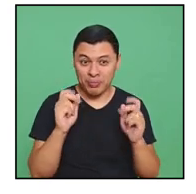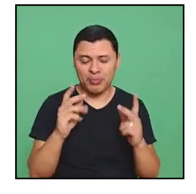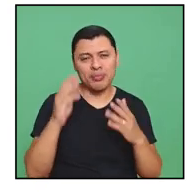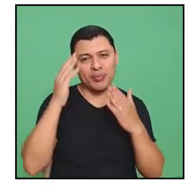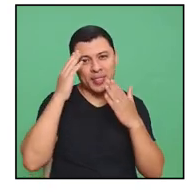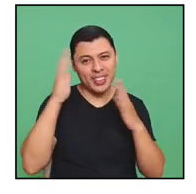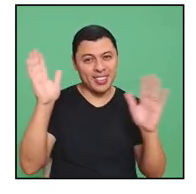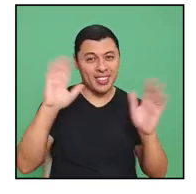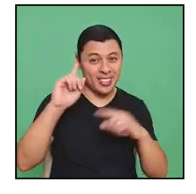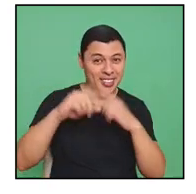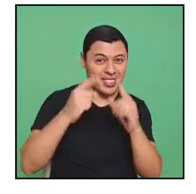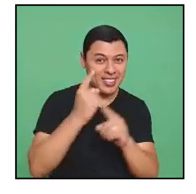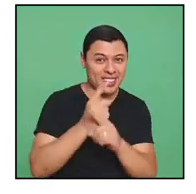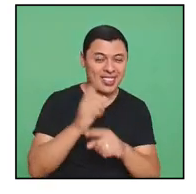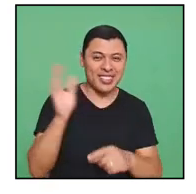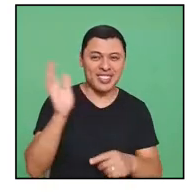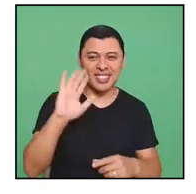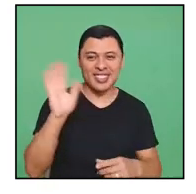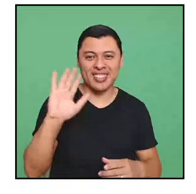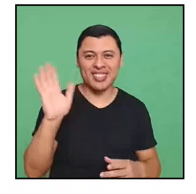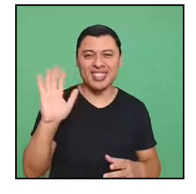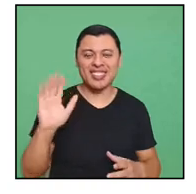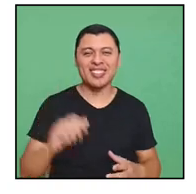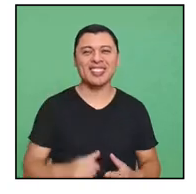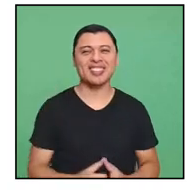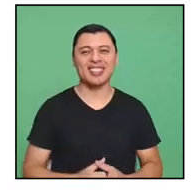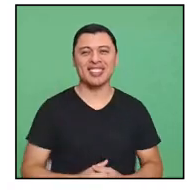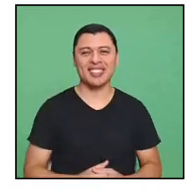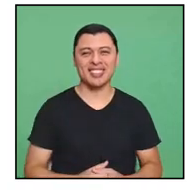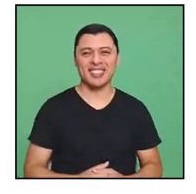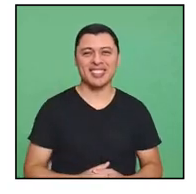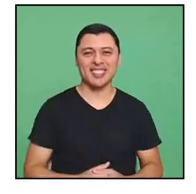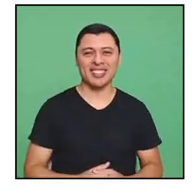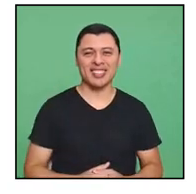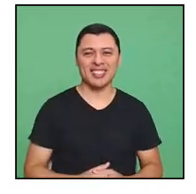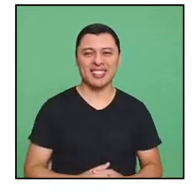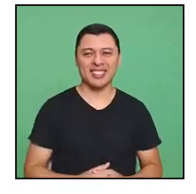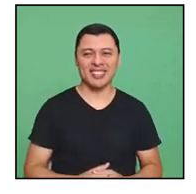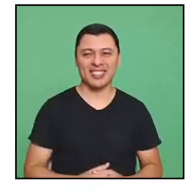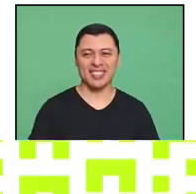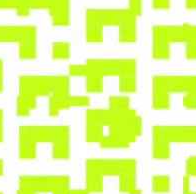bom, gente? Obrigado e até já, para quem for lá para o Discord, né? Valeu, gente. Tchau, tchau. Tchau, tchau.